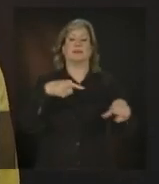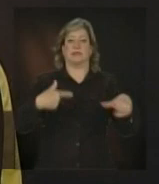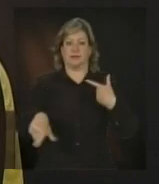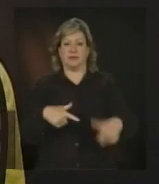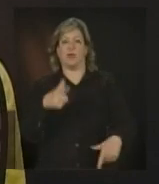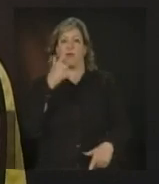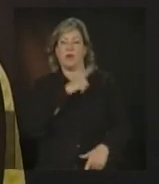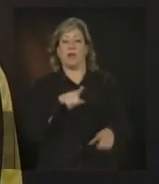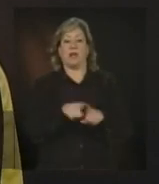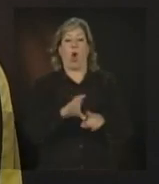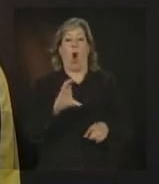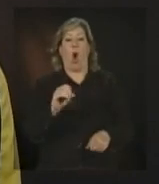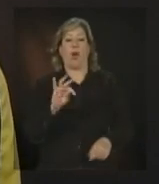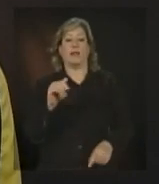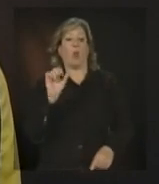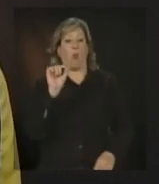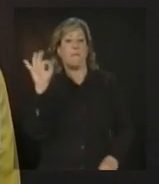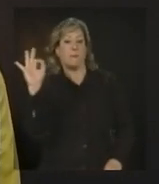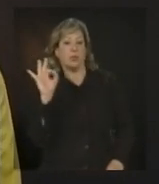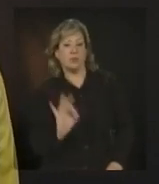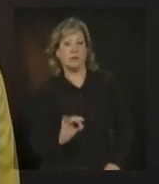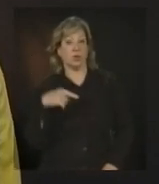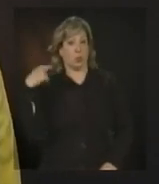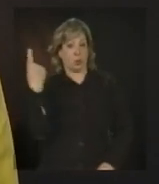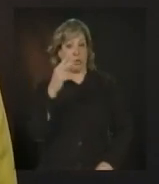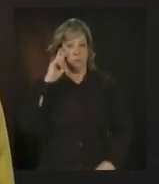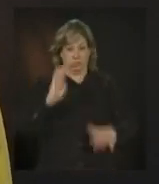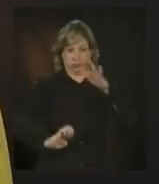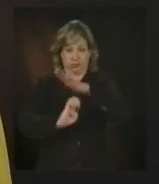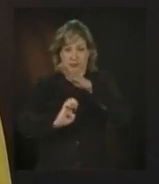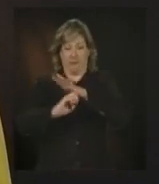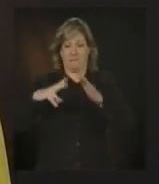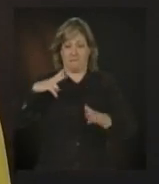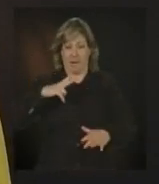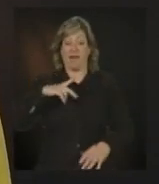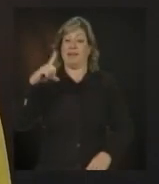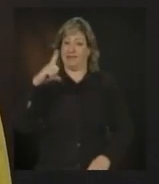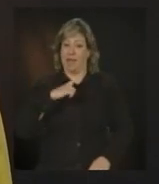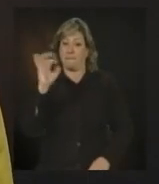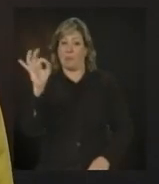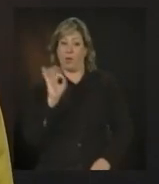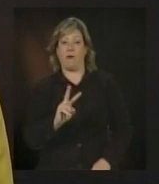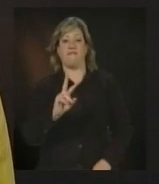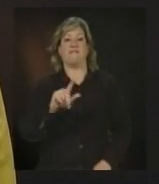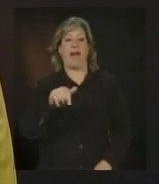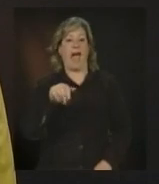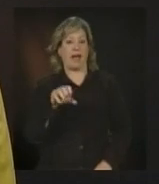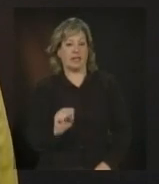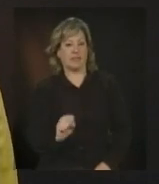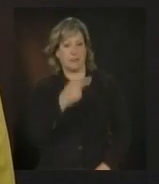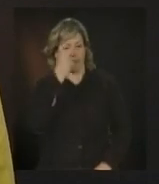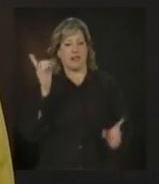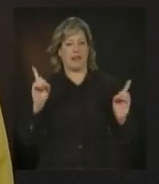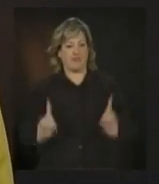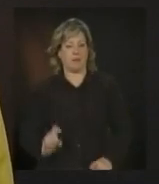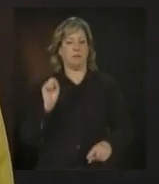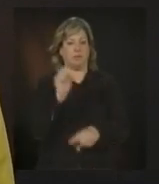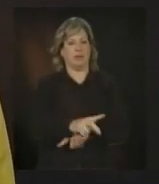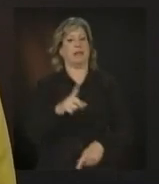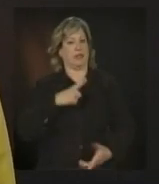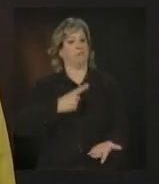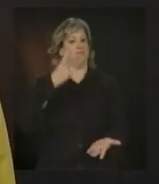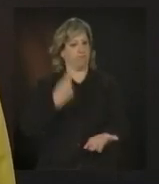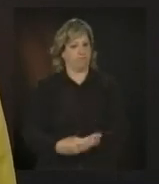A lei de cotas, né, com as empresas privadas, vai fazer com que sejam realmente cumpridas, né,